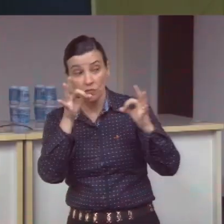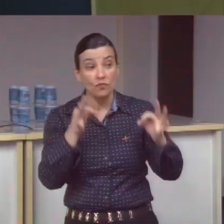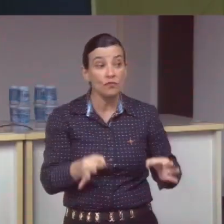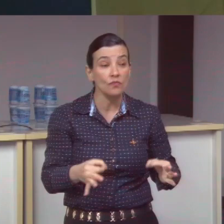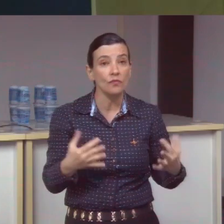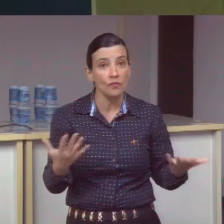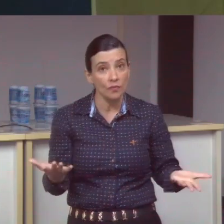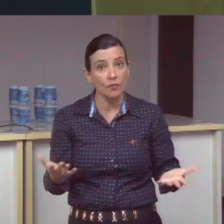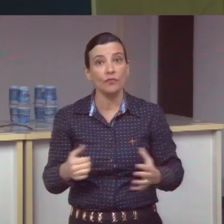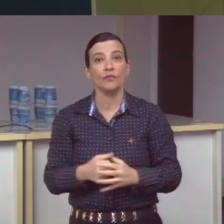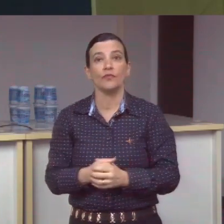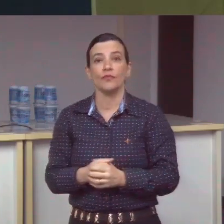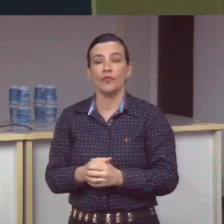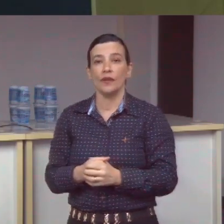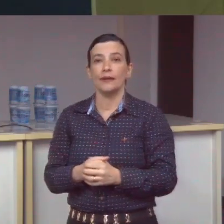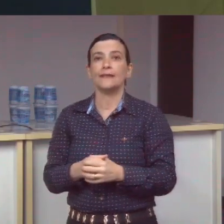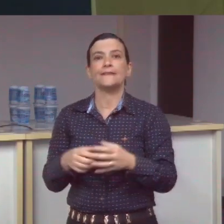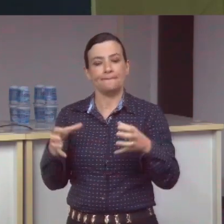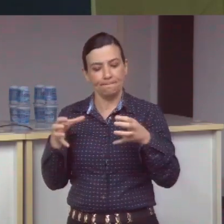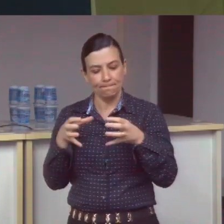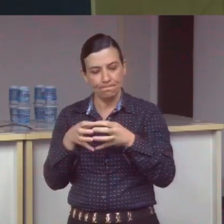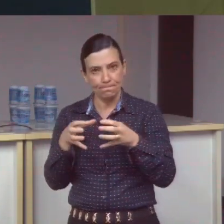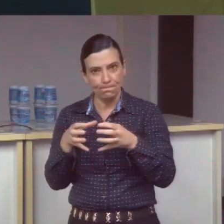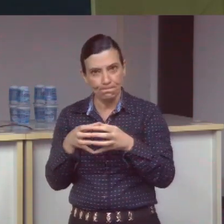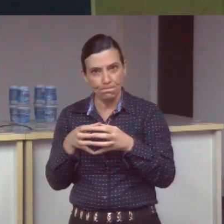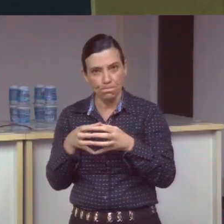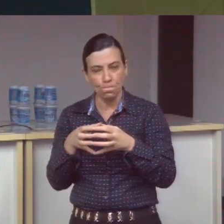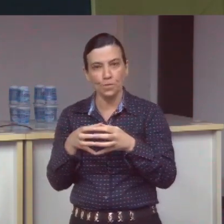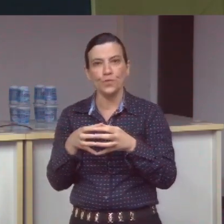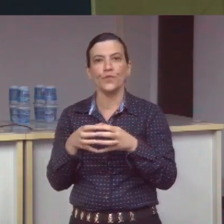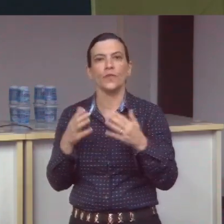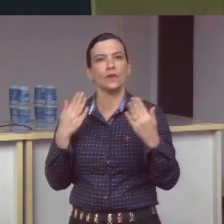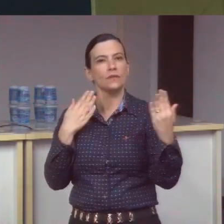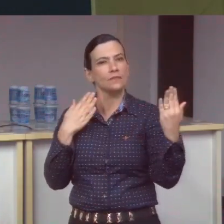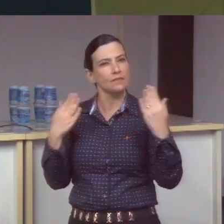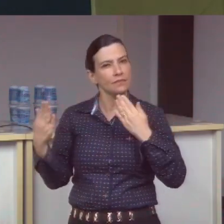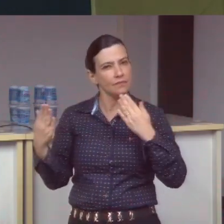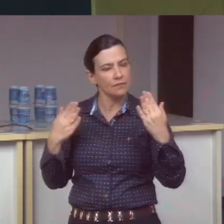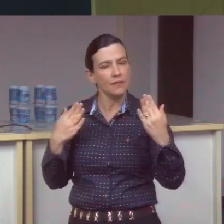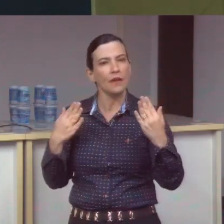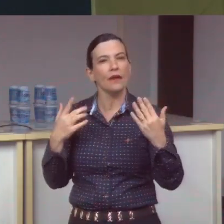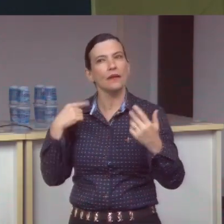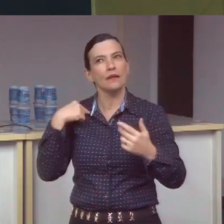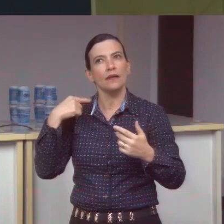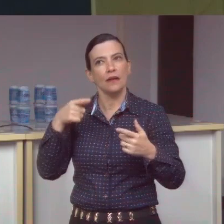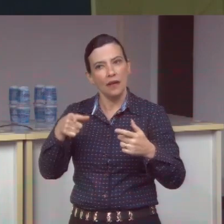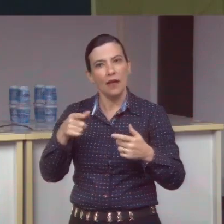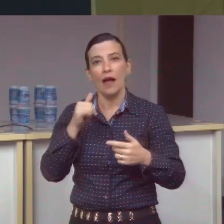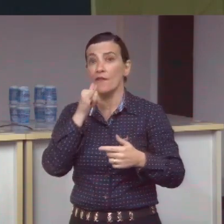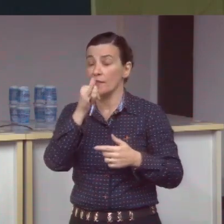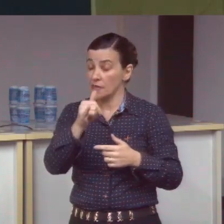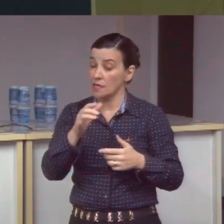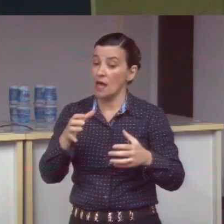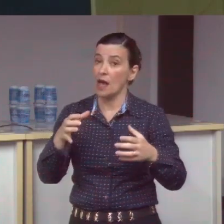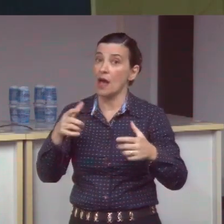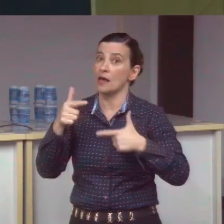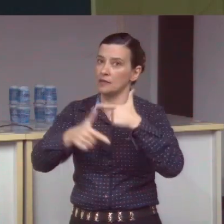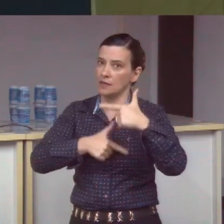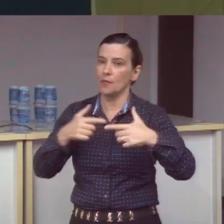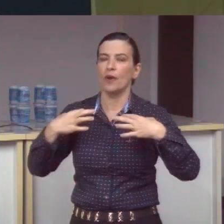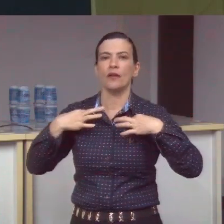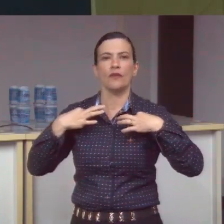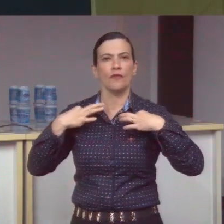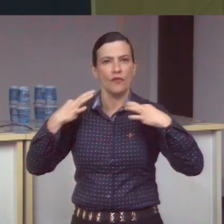sim, tem esta postura de que fazer trabalho voluntário é bom. Tá? É bom. Mas